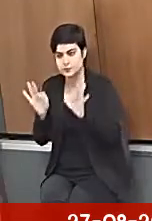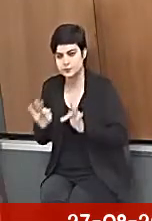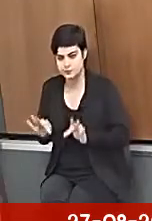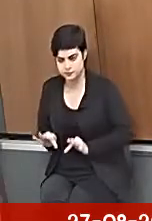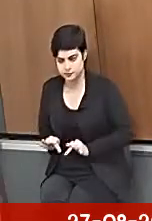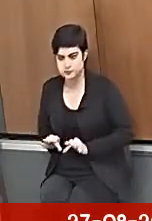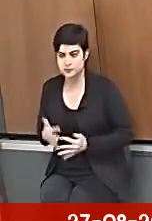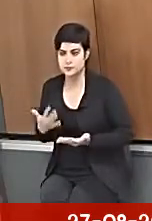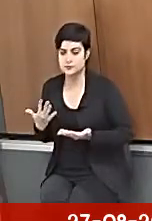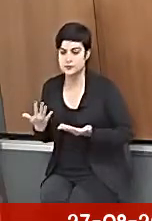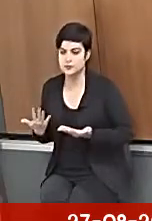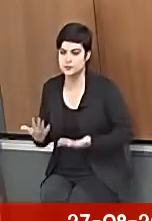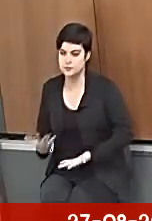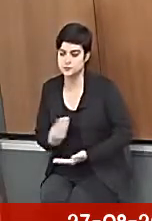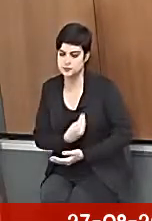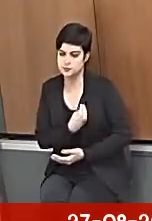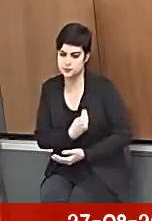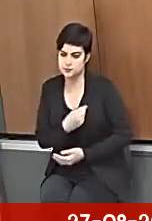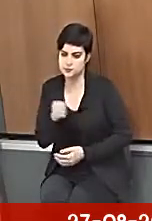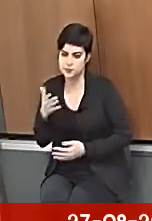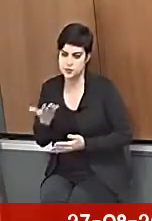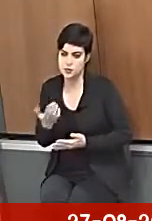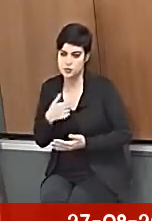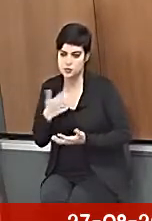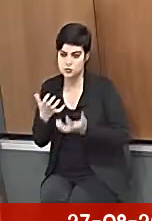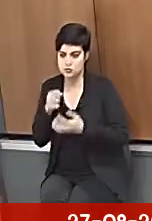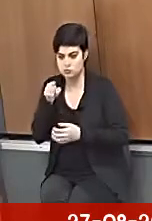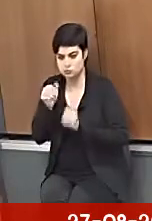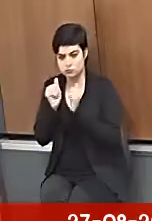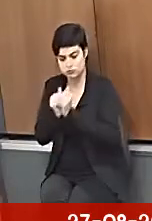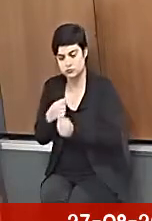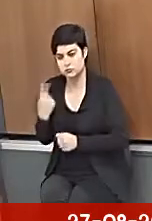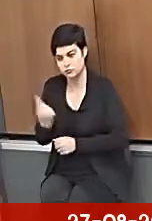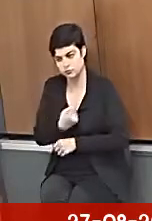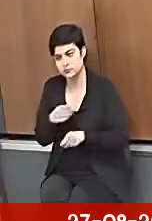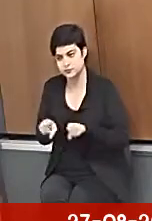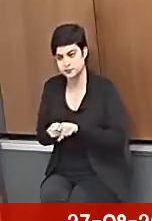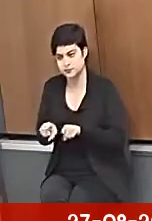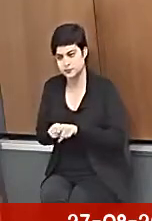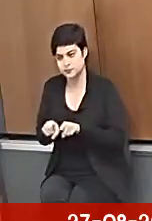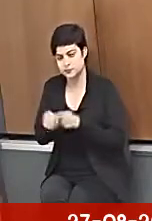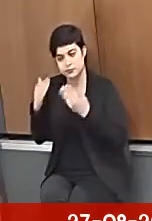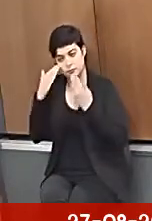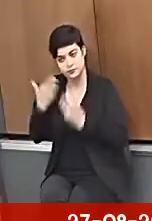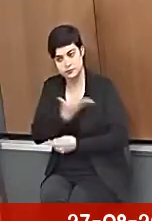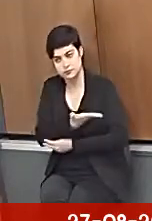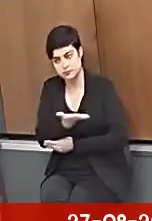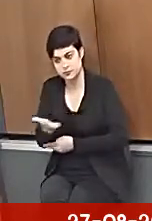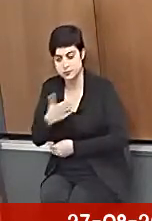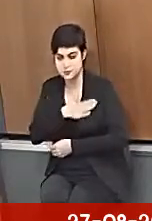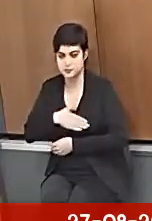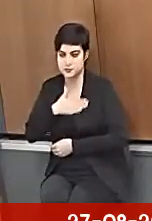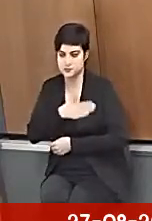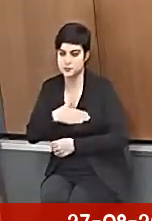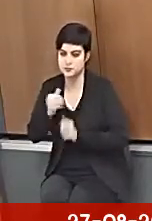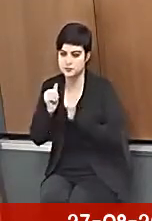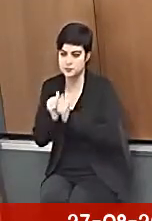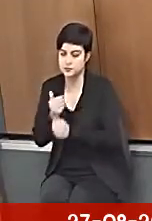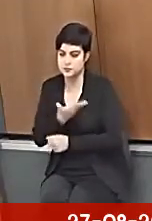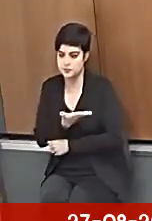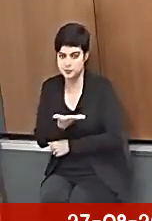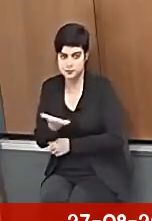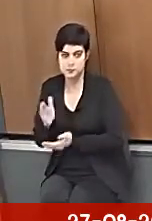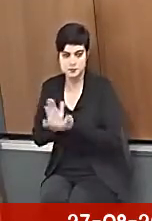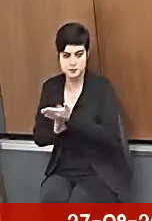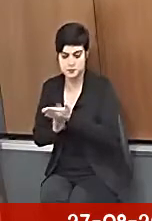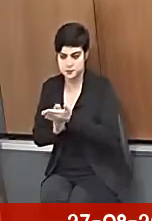dodô luiz renato espero que eu esteja conosco neste dia 12 também no mais muito obrigado a todos prazer estar com vocês